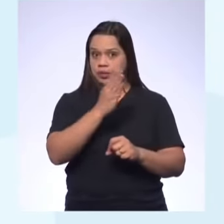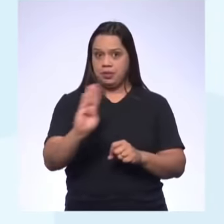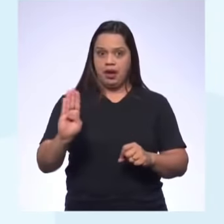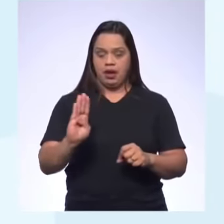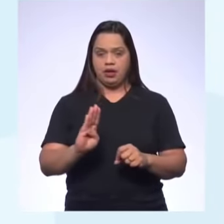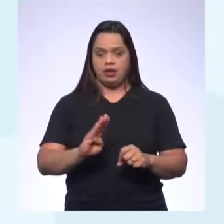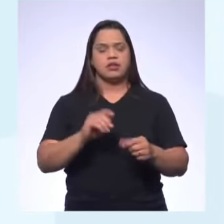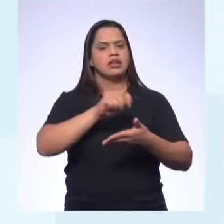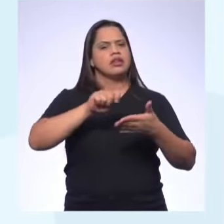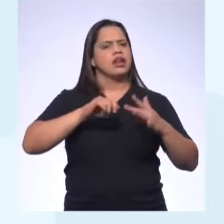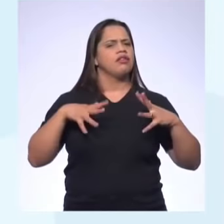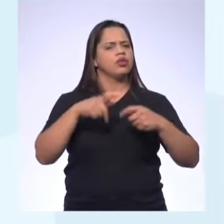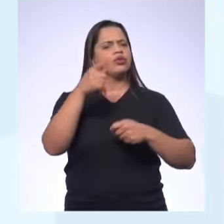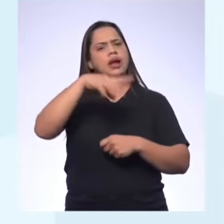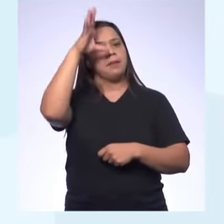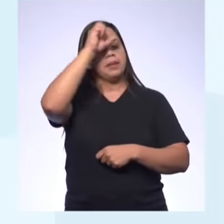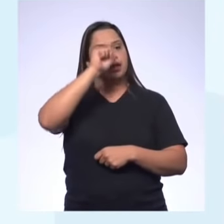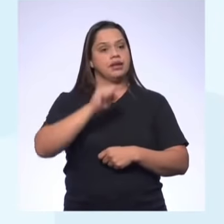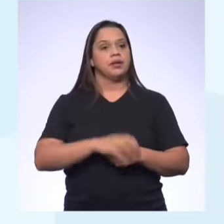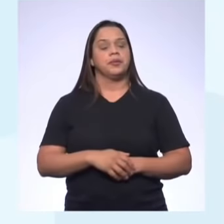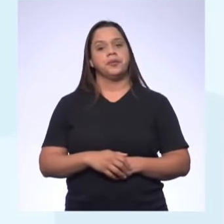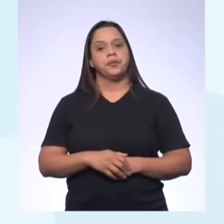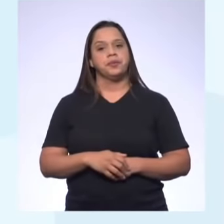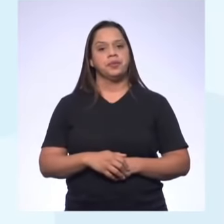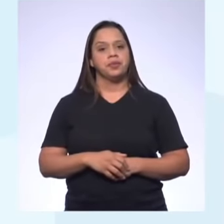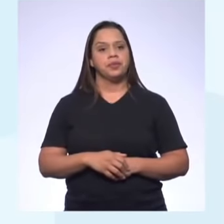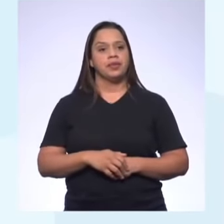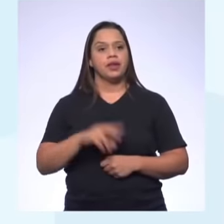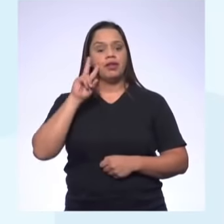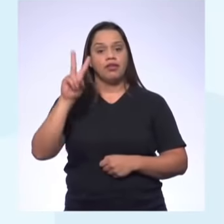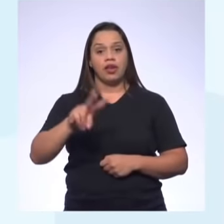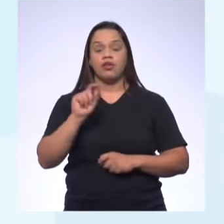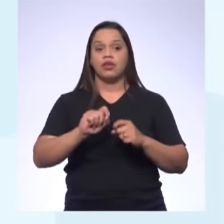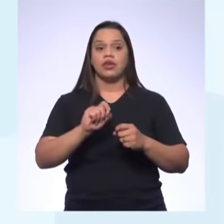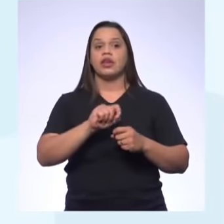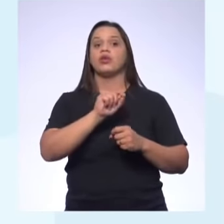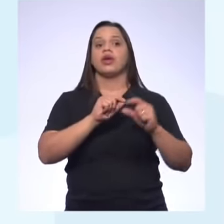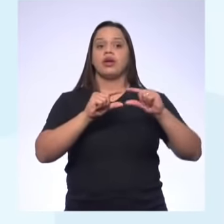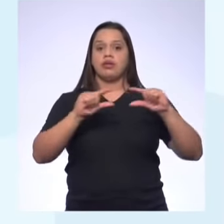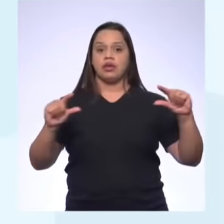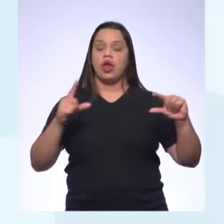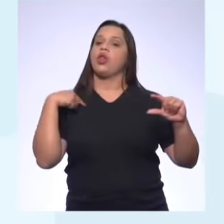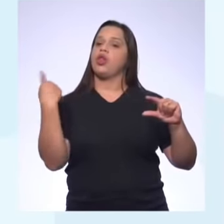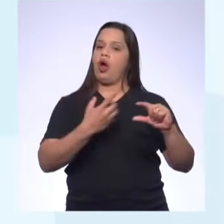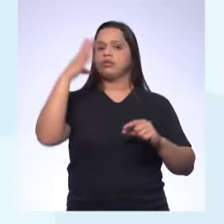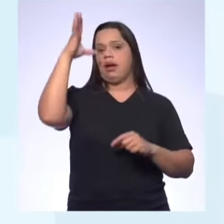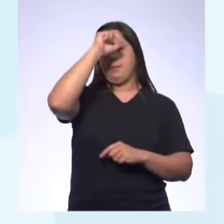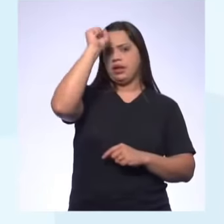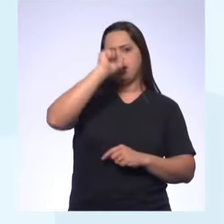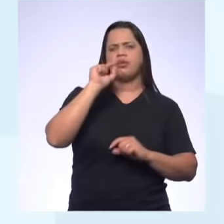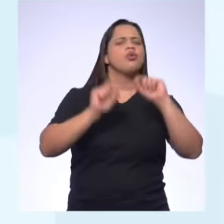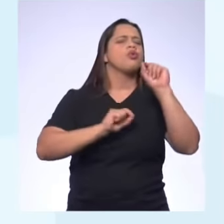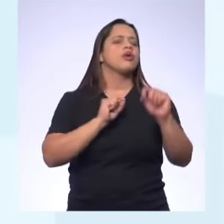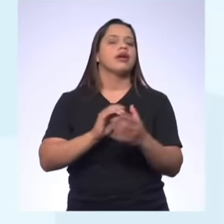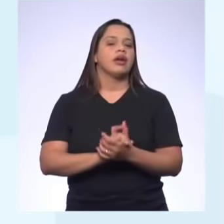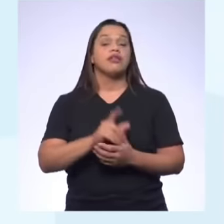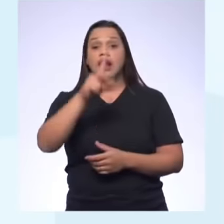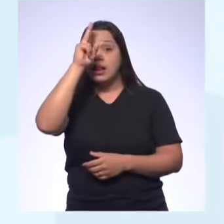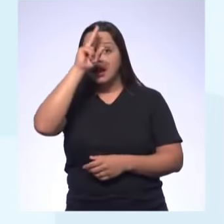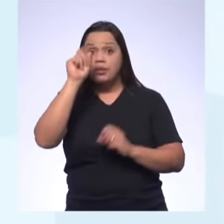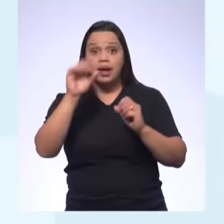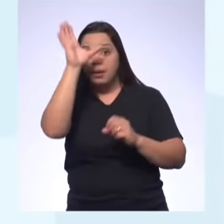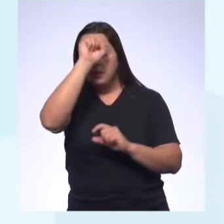tudinho que você aprendeu. O Marcos vai colocar ali para a gente. We learned. Você vai escrever. We learned. Nós aprendemos. O que você lembra que você aprendeu